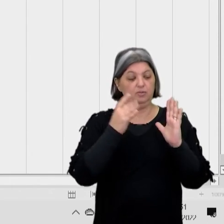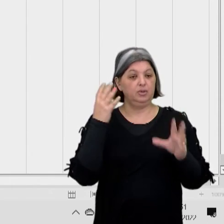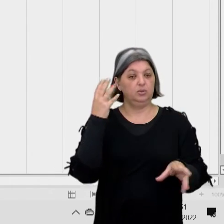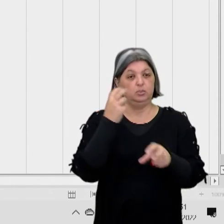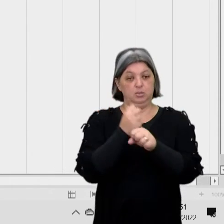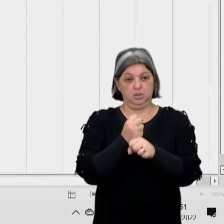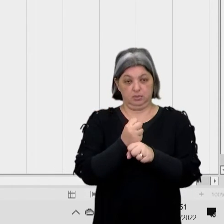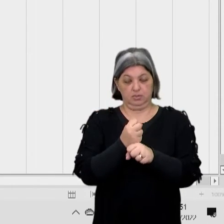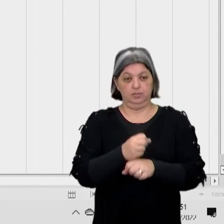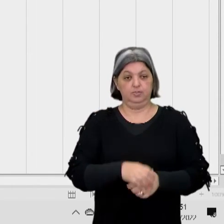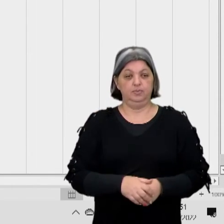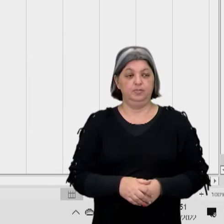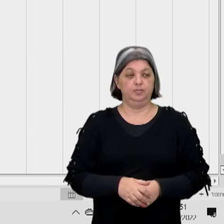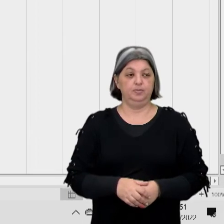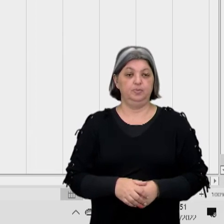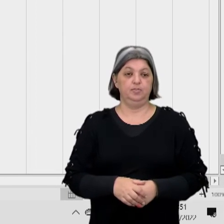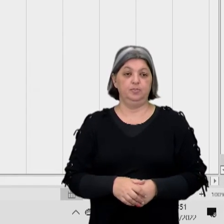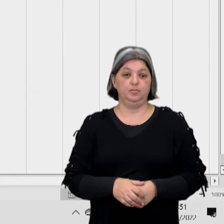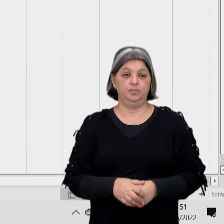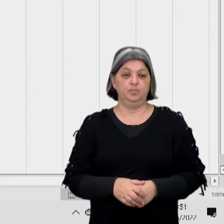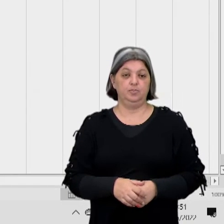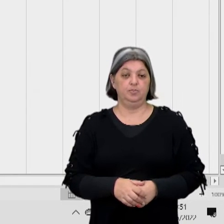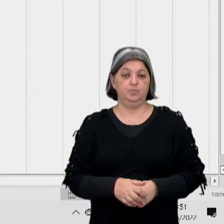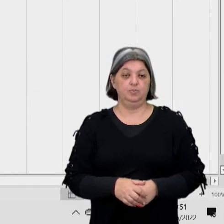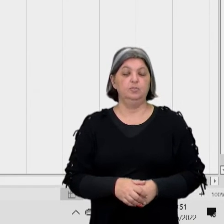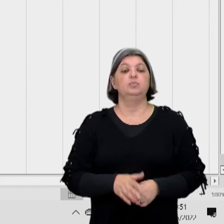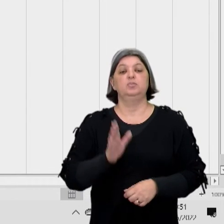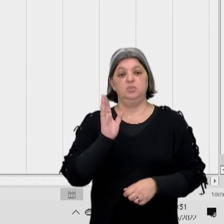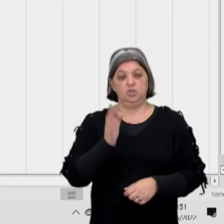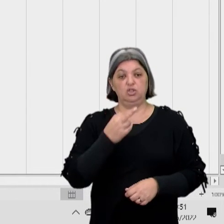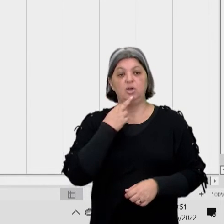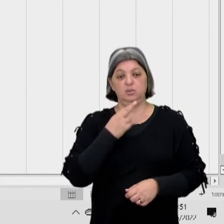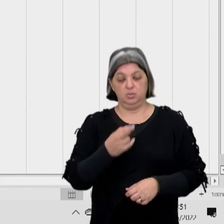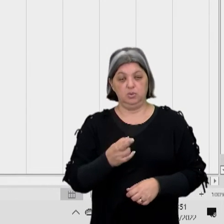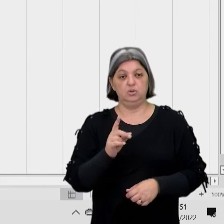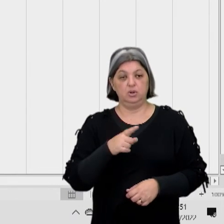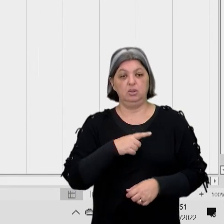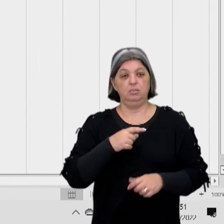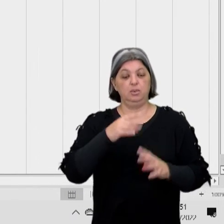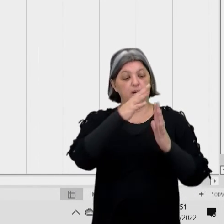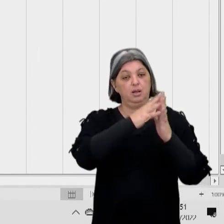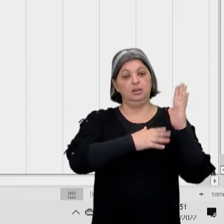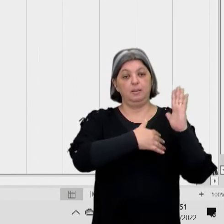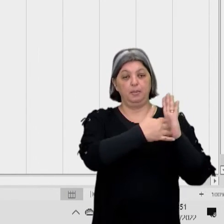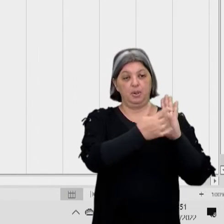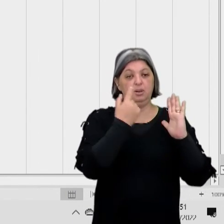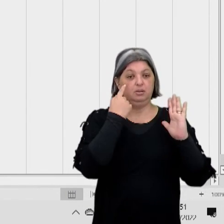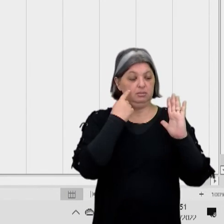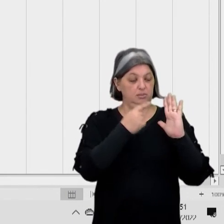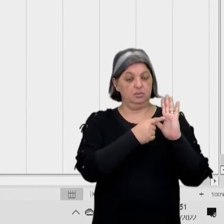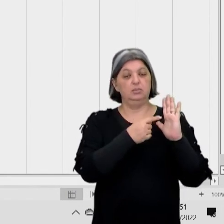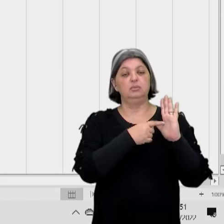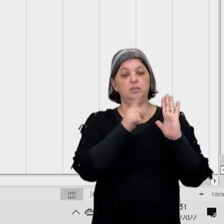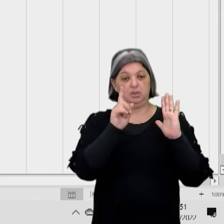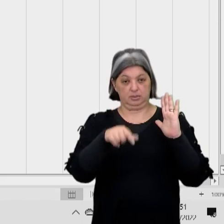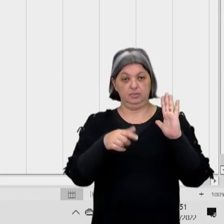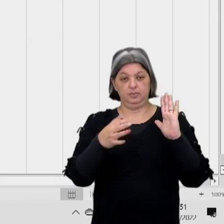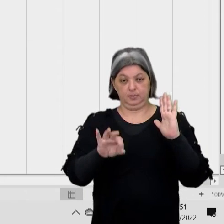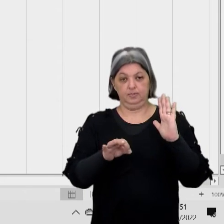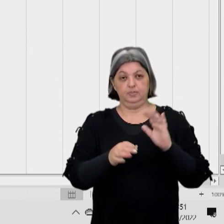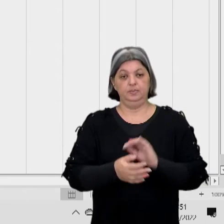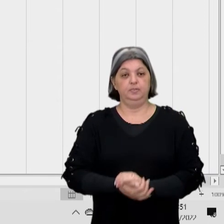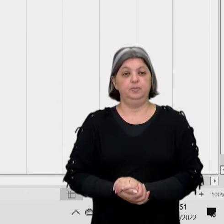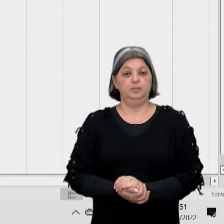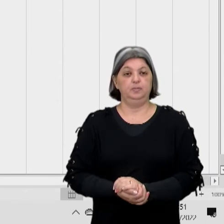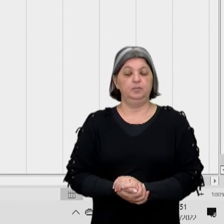gente numa pauladinha só, tá vendo? Opa, já deu o valor. Se você for olhar lá na tabela, é esse valor que consta. Tá? Vamos calcular